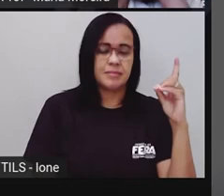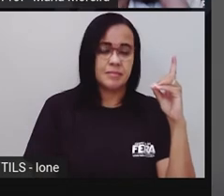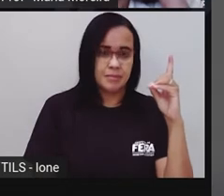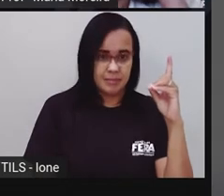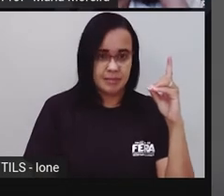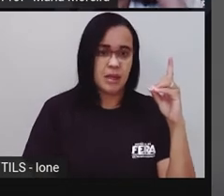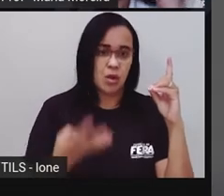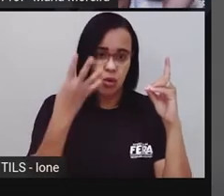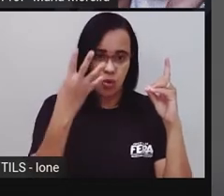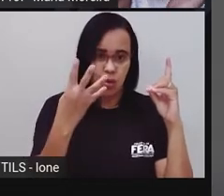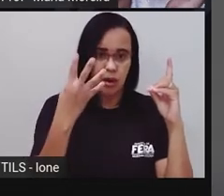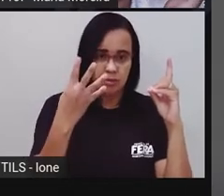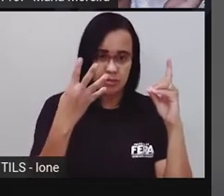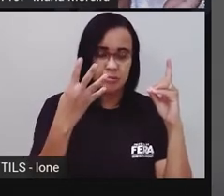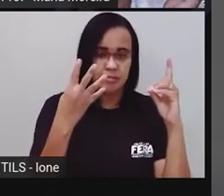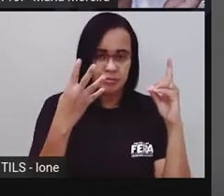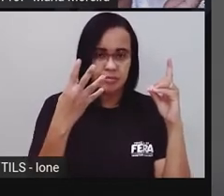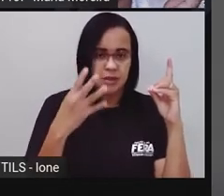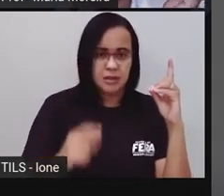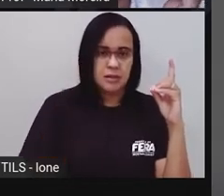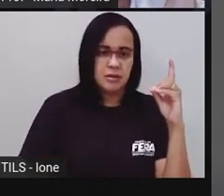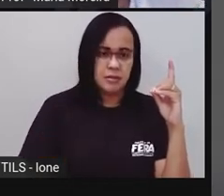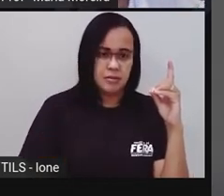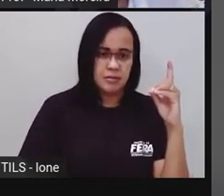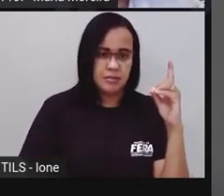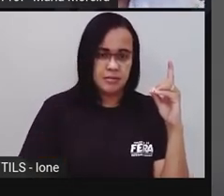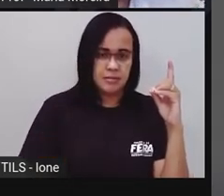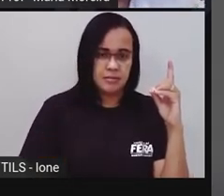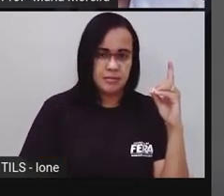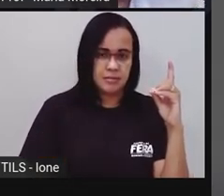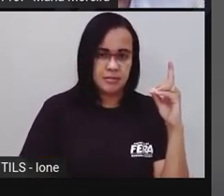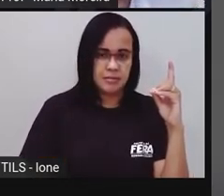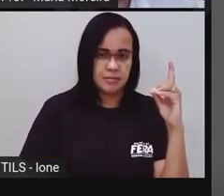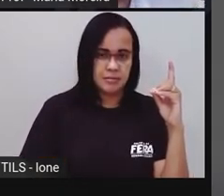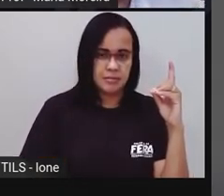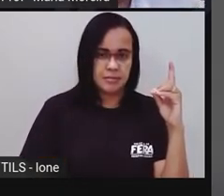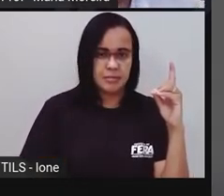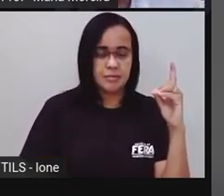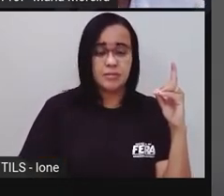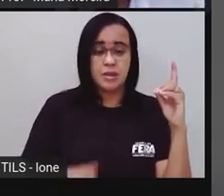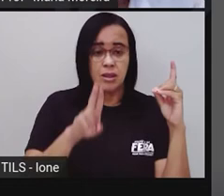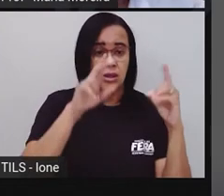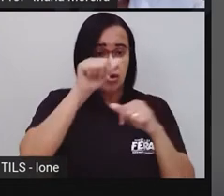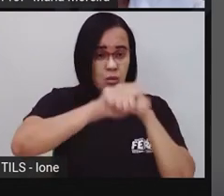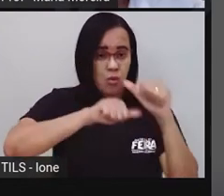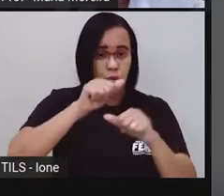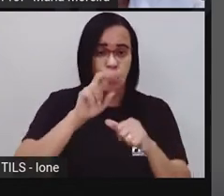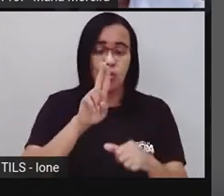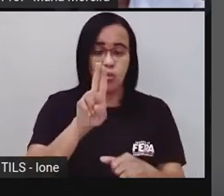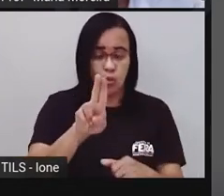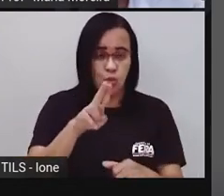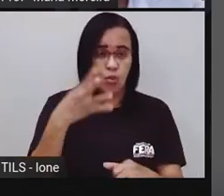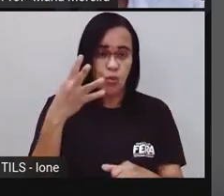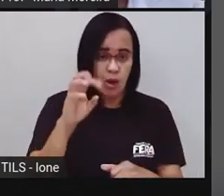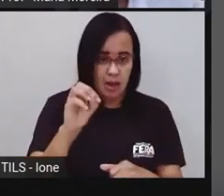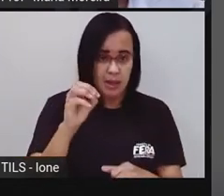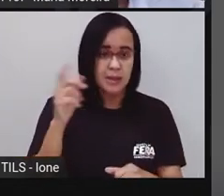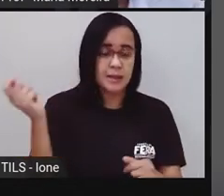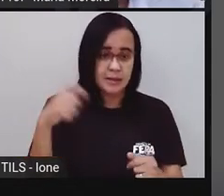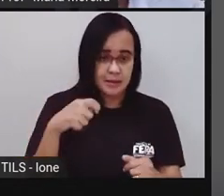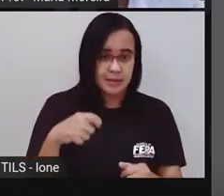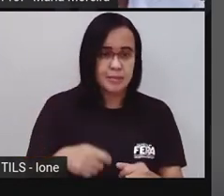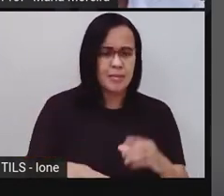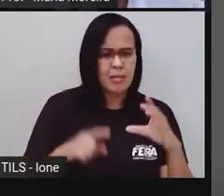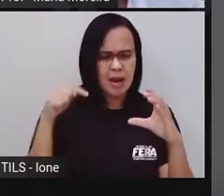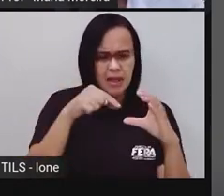desculpa a gente quatro dezenas mas aí vou transformar isso em unidades que dão que 40 unidades e no caso da centena eu tenho